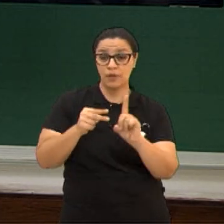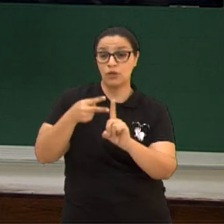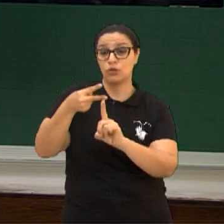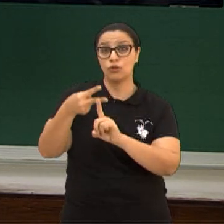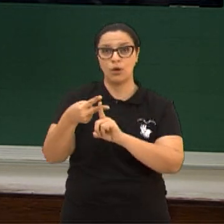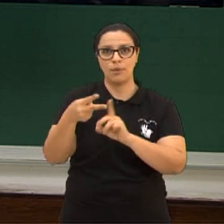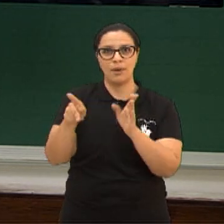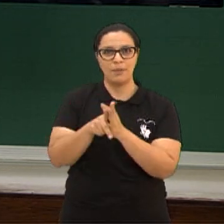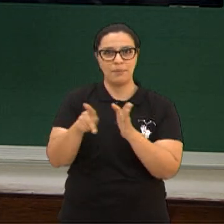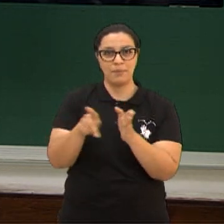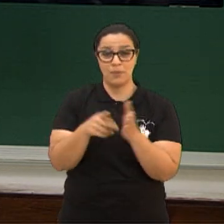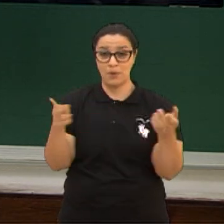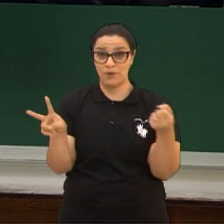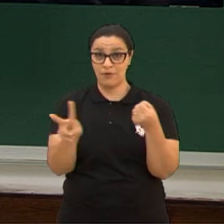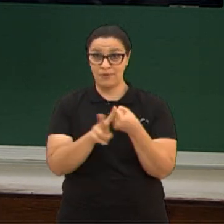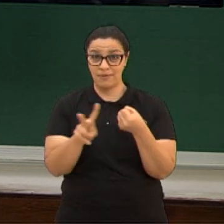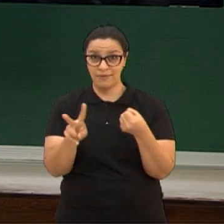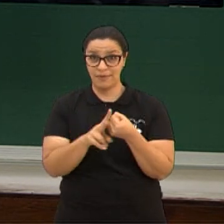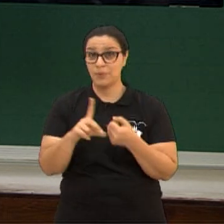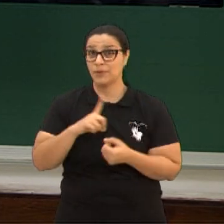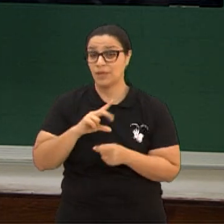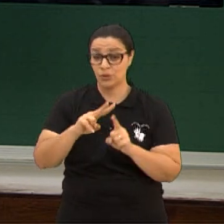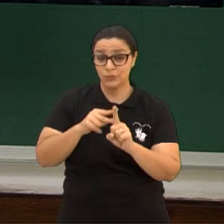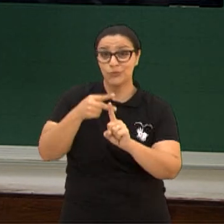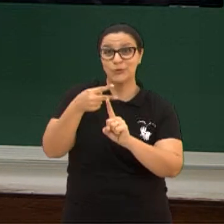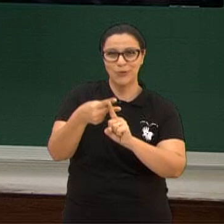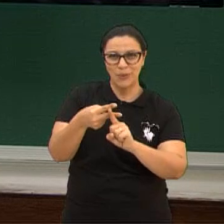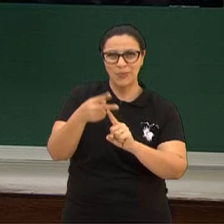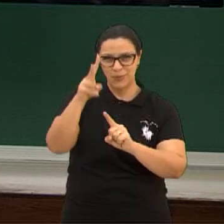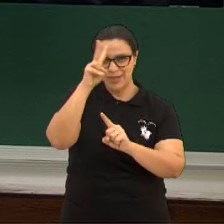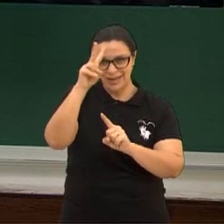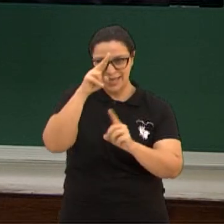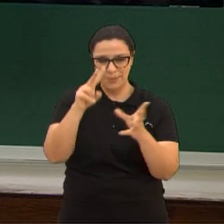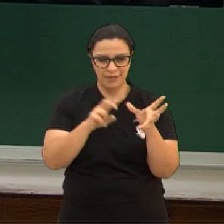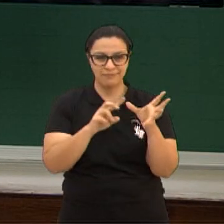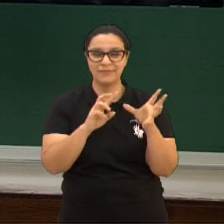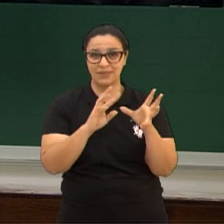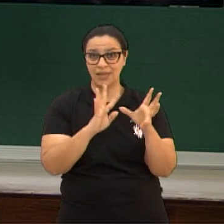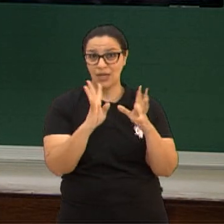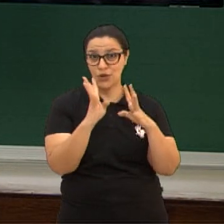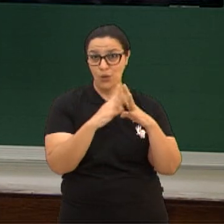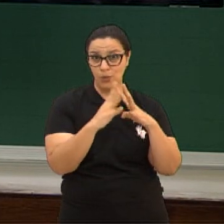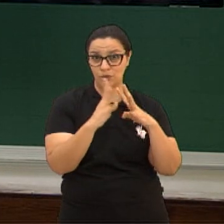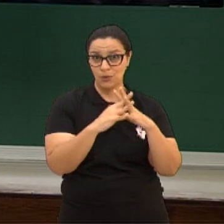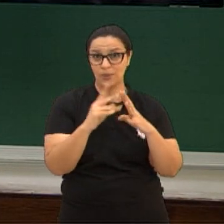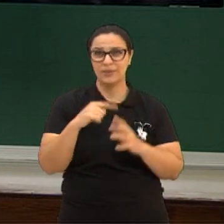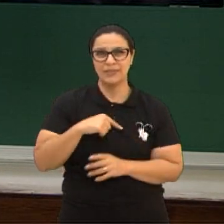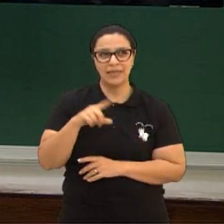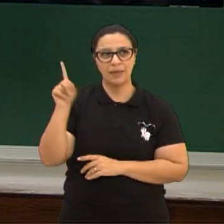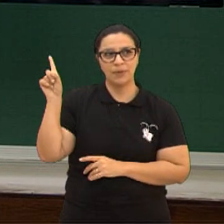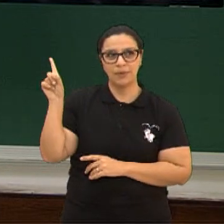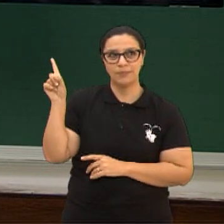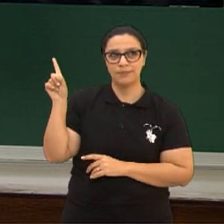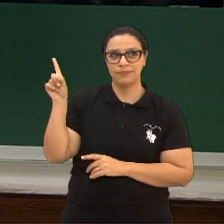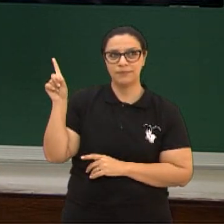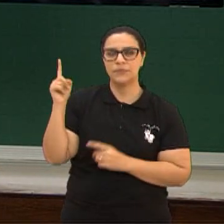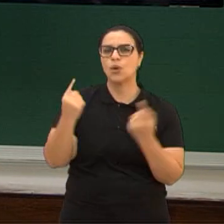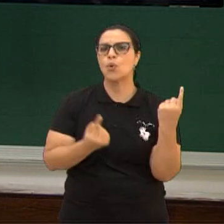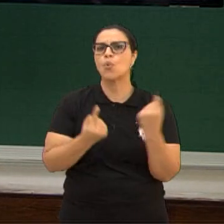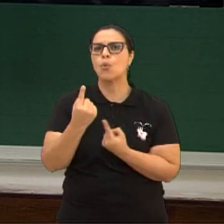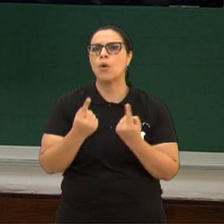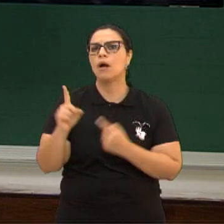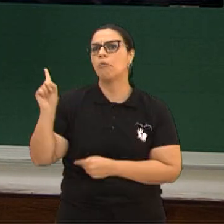presente contínuos. Eu preciso dobrar a consoante. Lembra da regrinha lá? Travel,